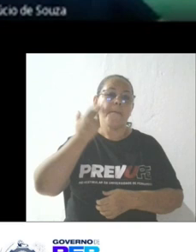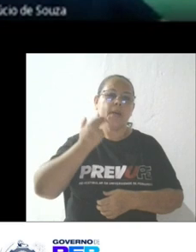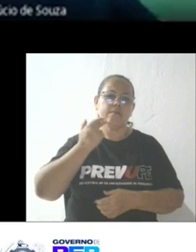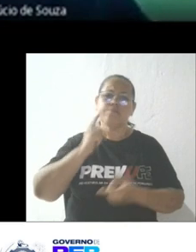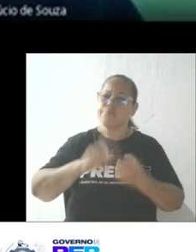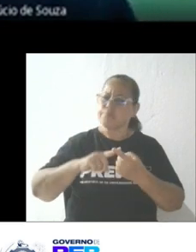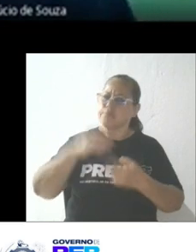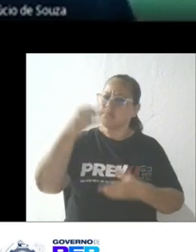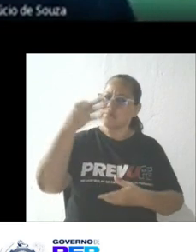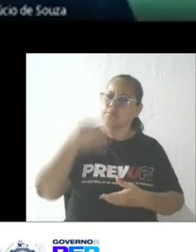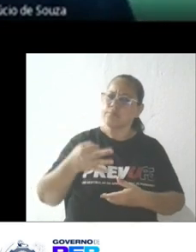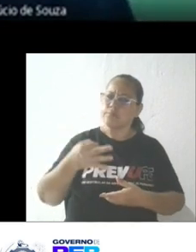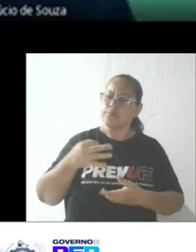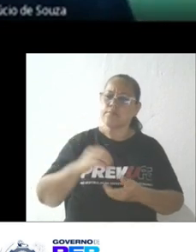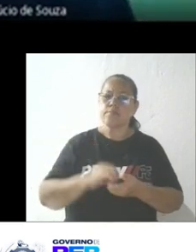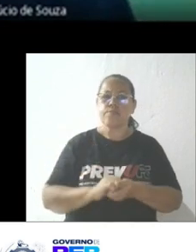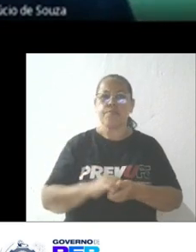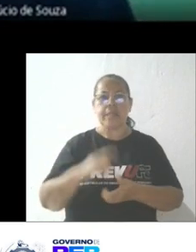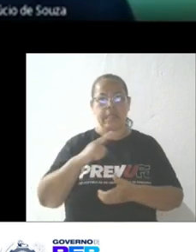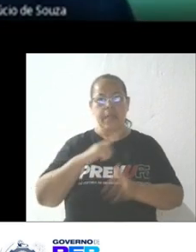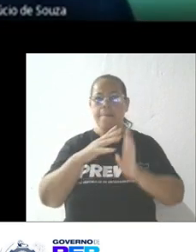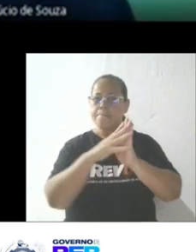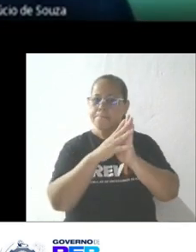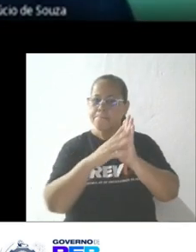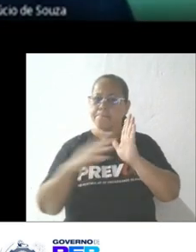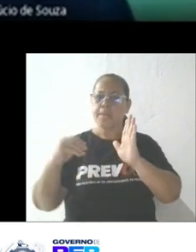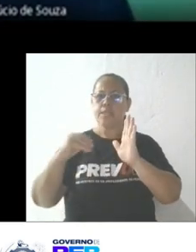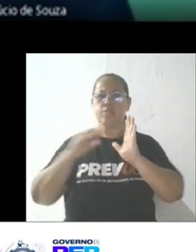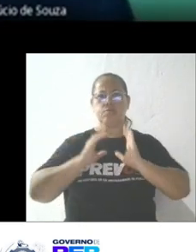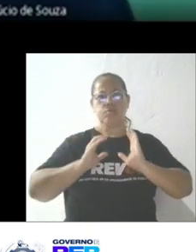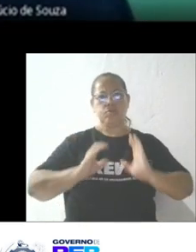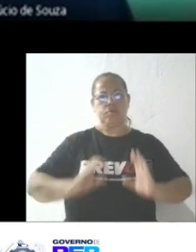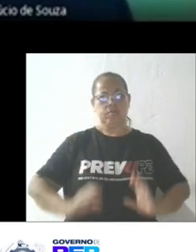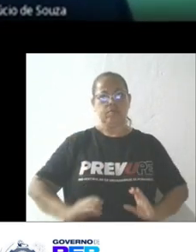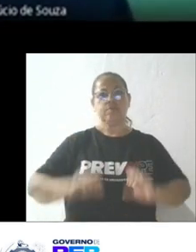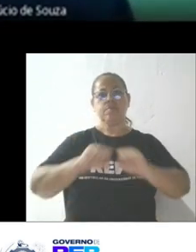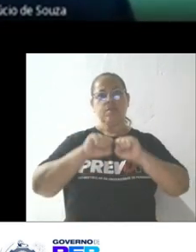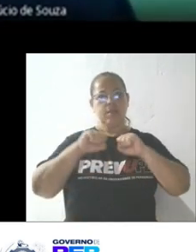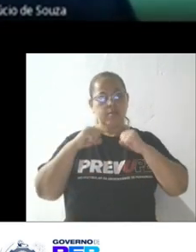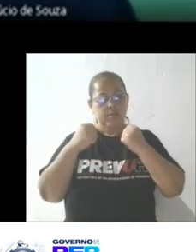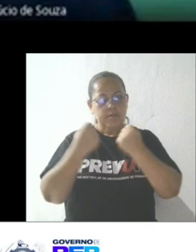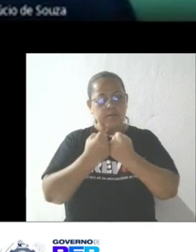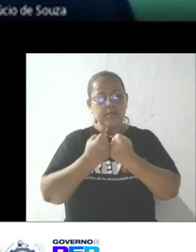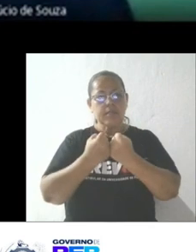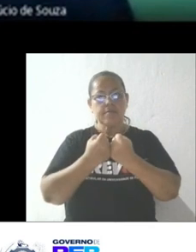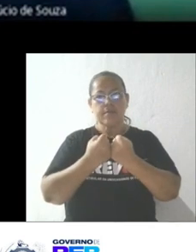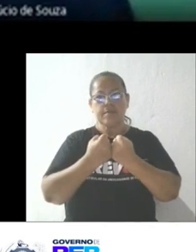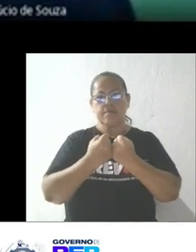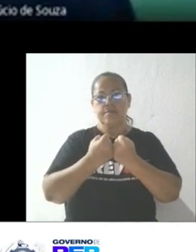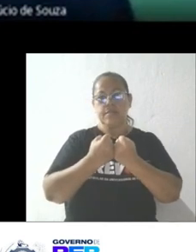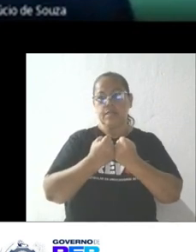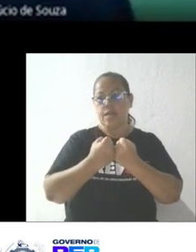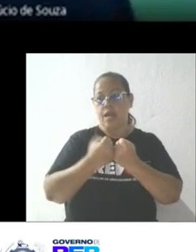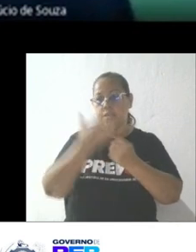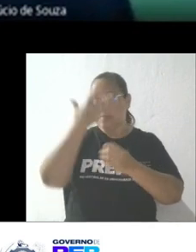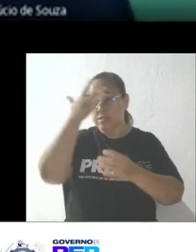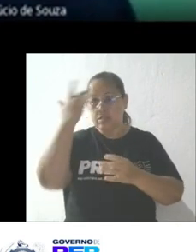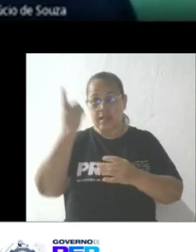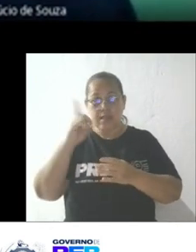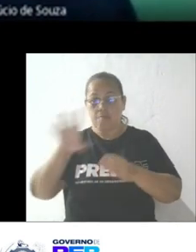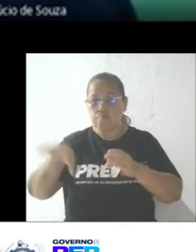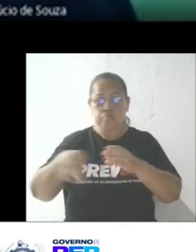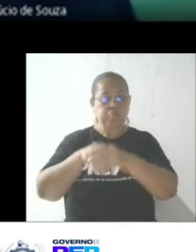existe padrões de comportamento dentro da sociedade e todos aqueles que não se enquadram dentro daqueles